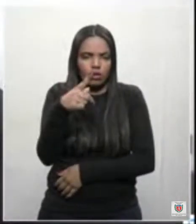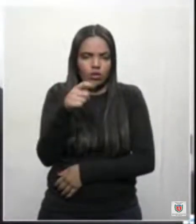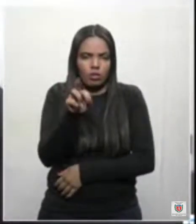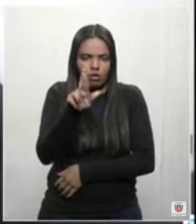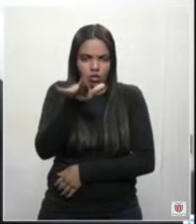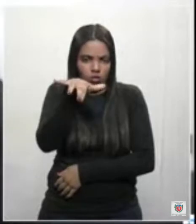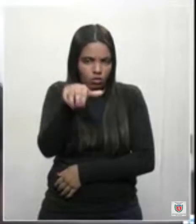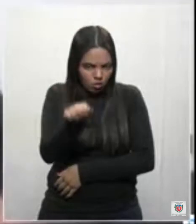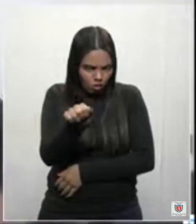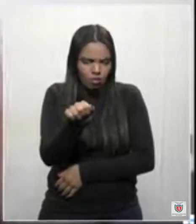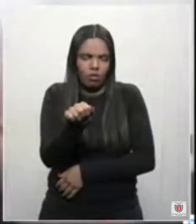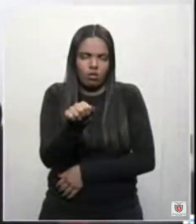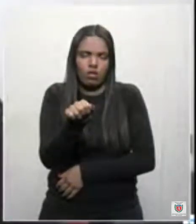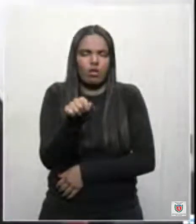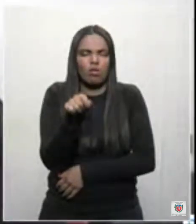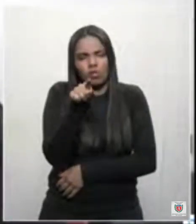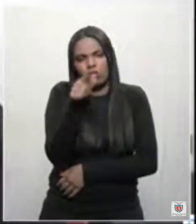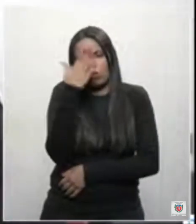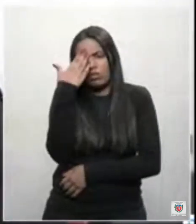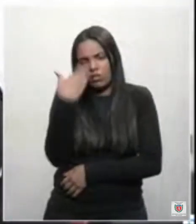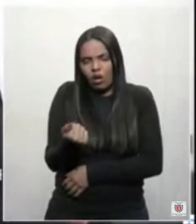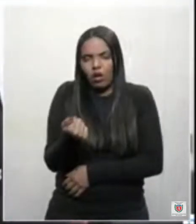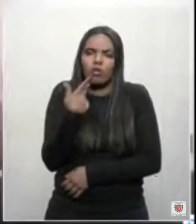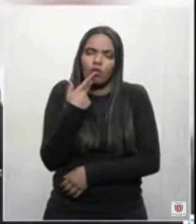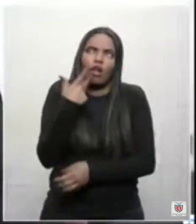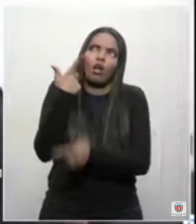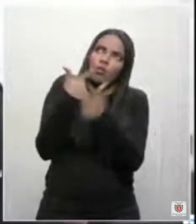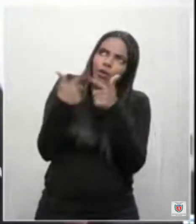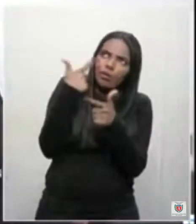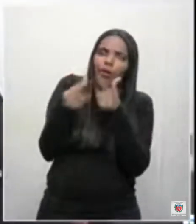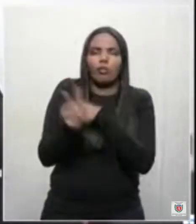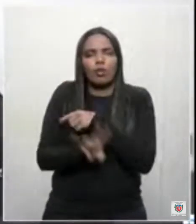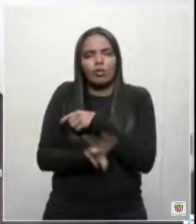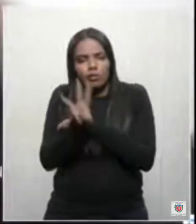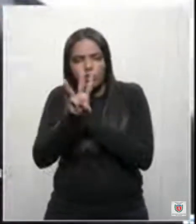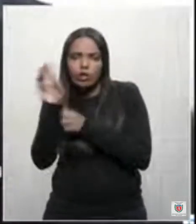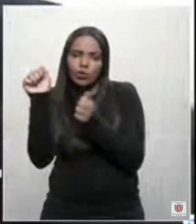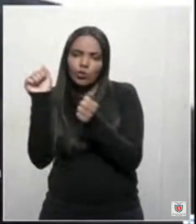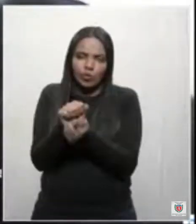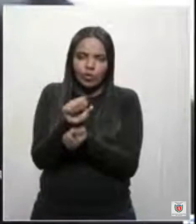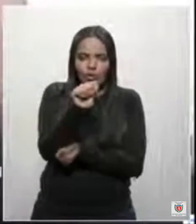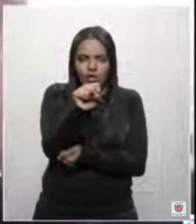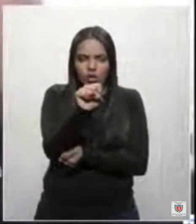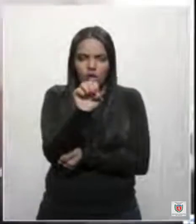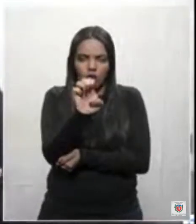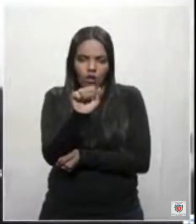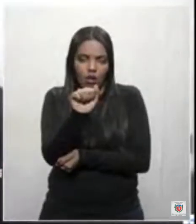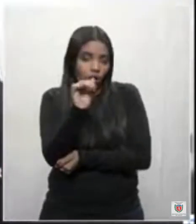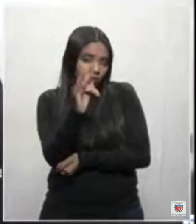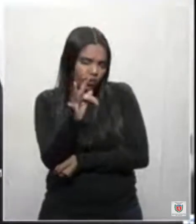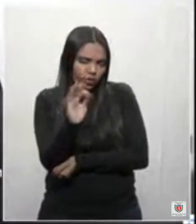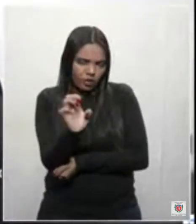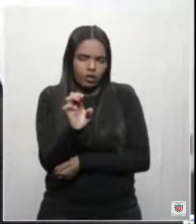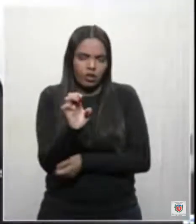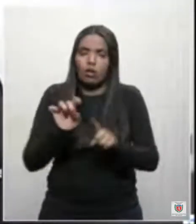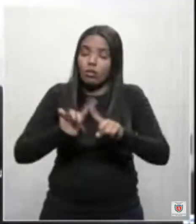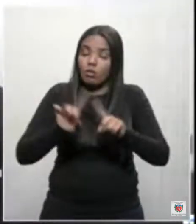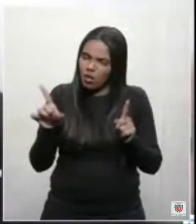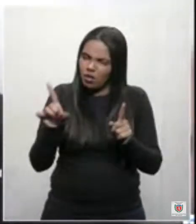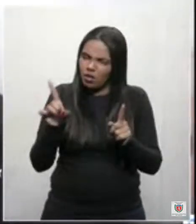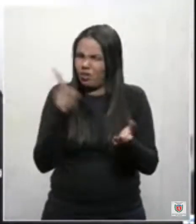tem. Sei que o senhor vai tentar ligar esse problema ao portal com o CIAF. Ocorre, secretário, que essa premissa não dá mais para a gente tolerar, porque